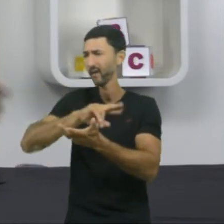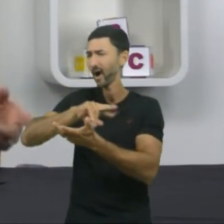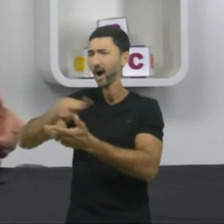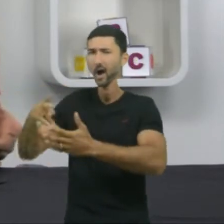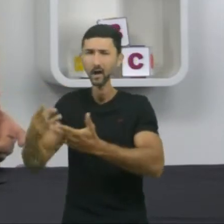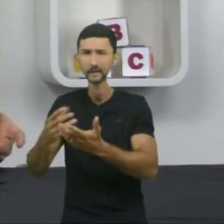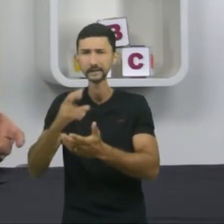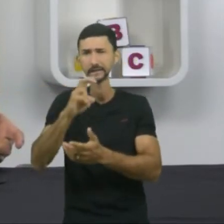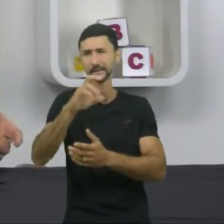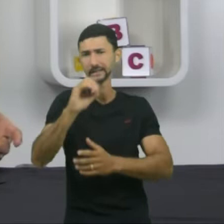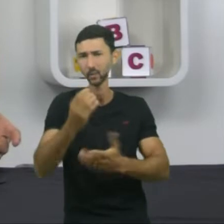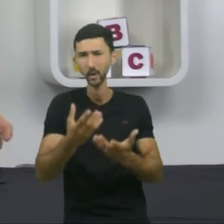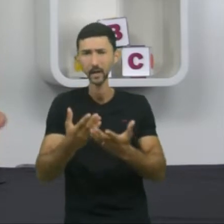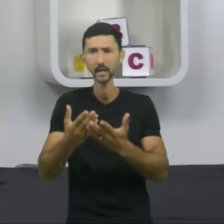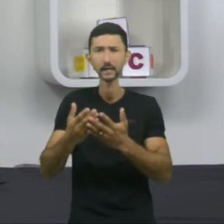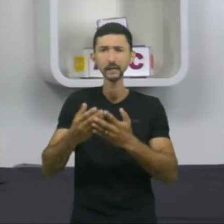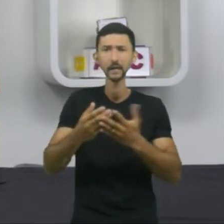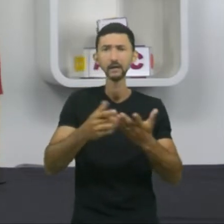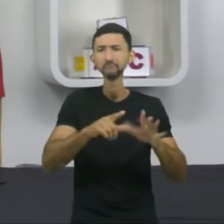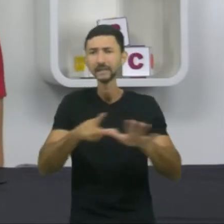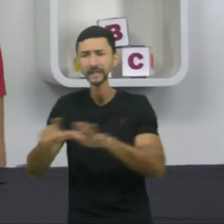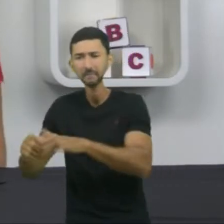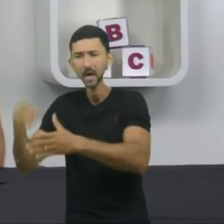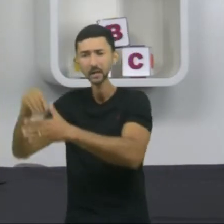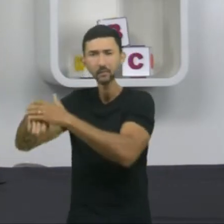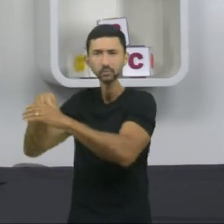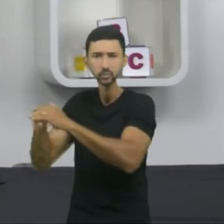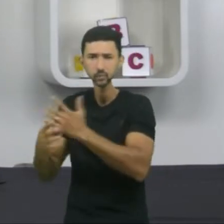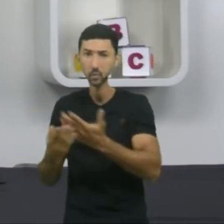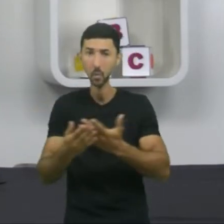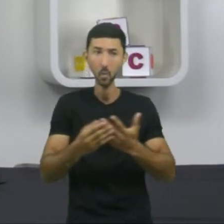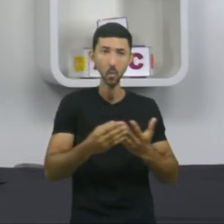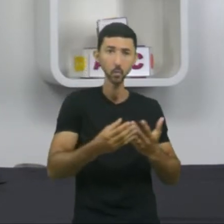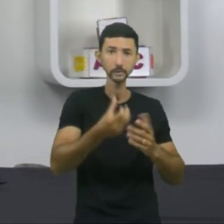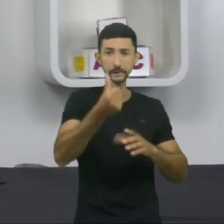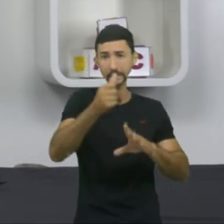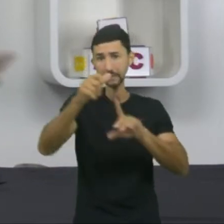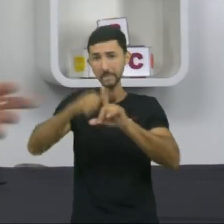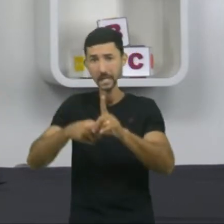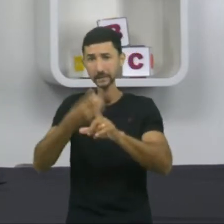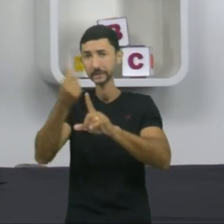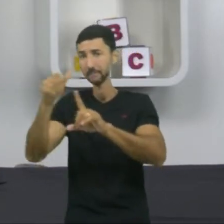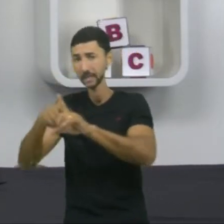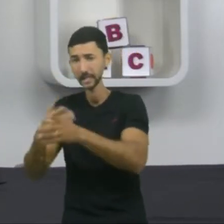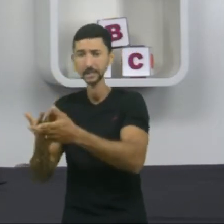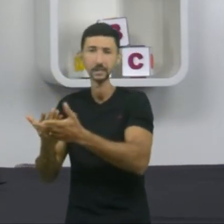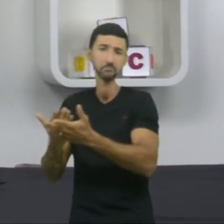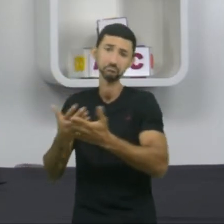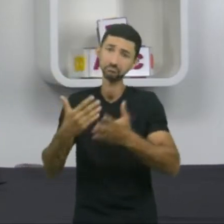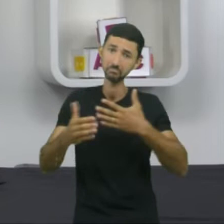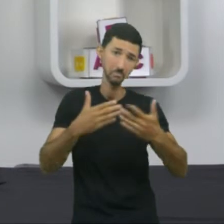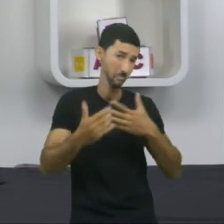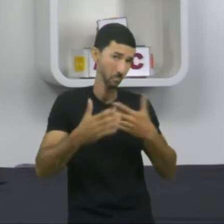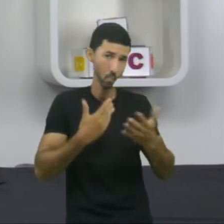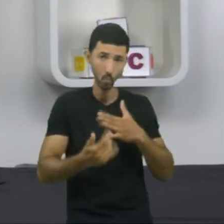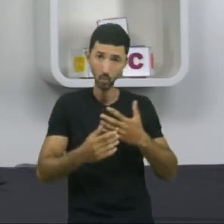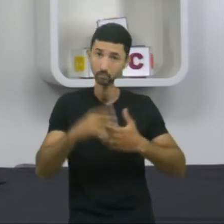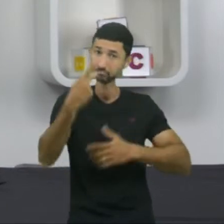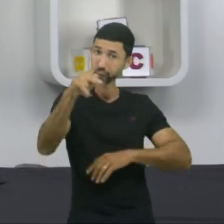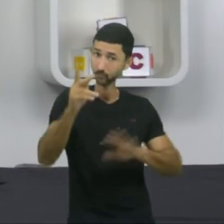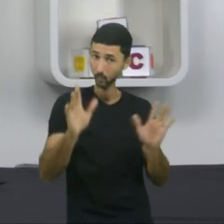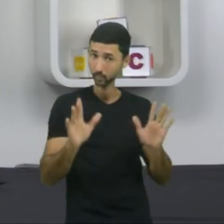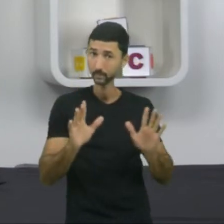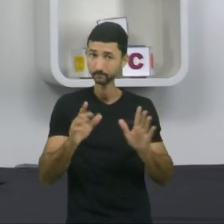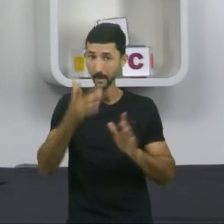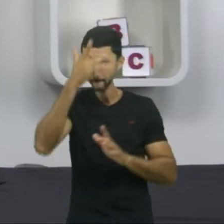Eu posso depositar toda semana? Eu posso depositar de 6 em 6 meses? Todas essas opções que eu falei são